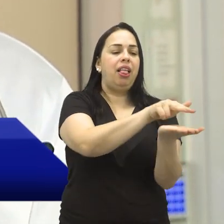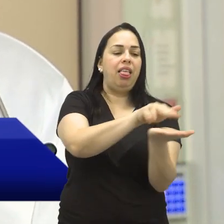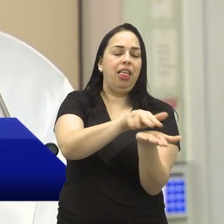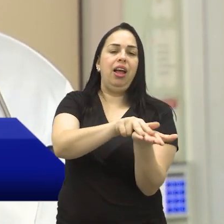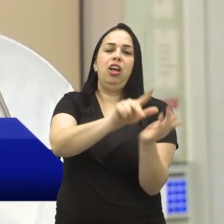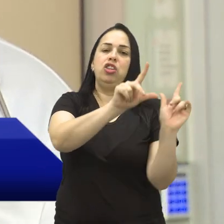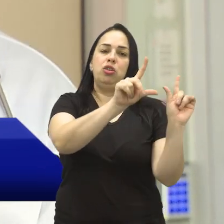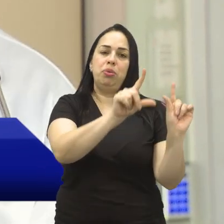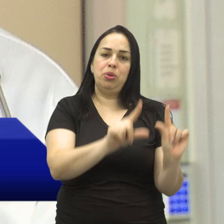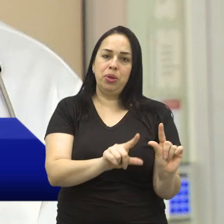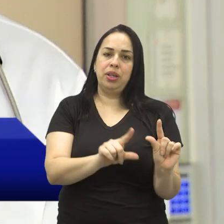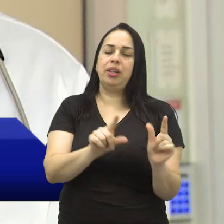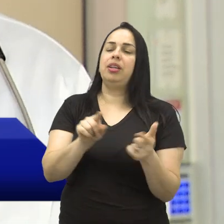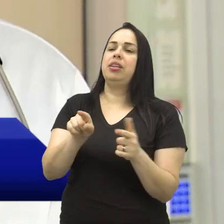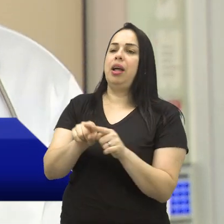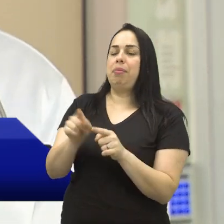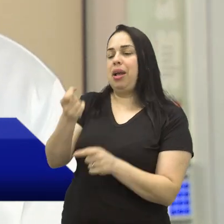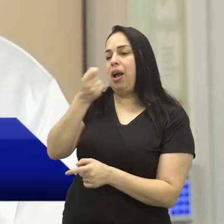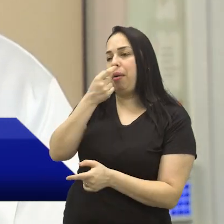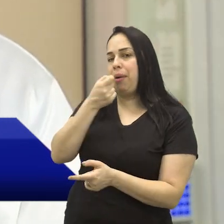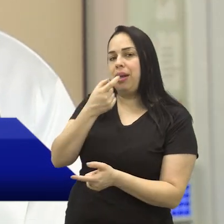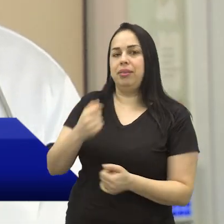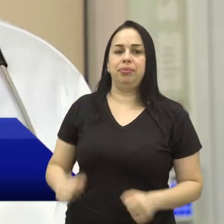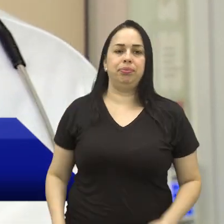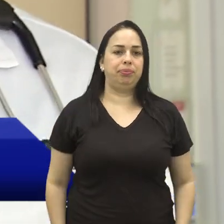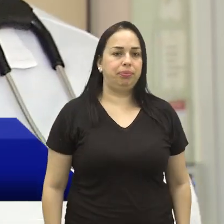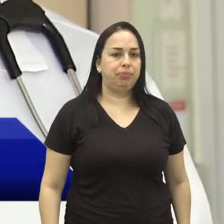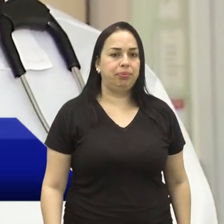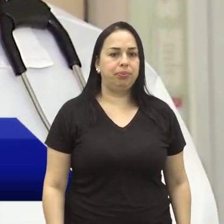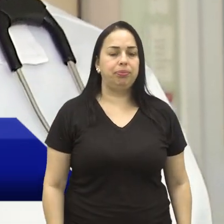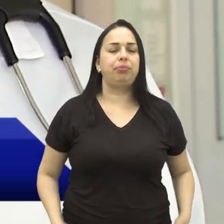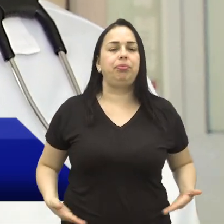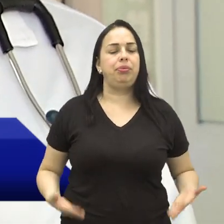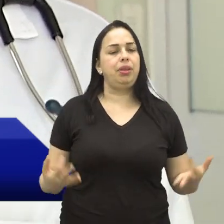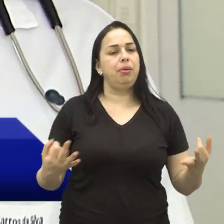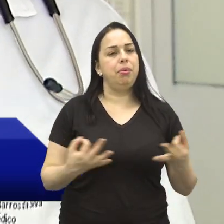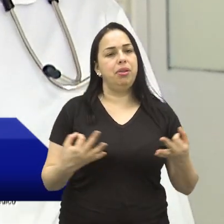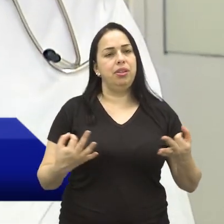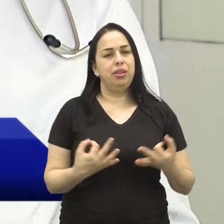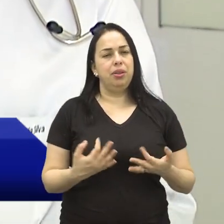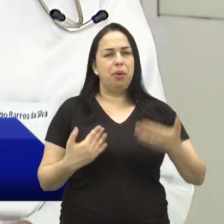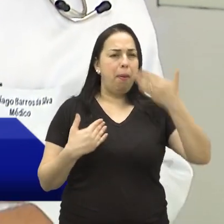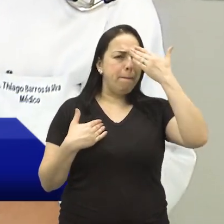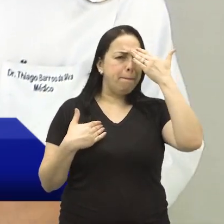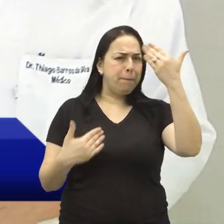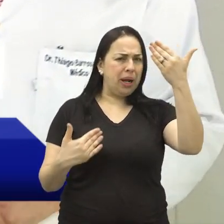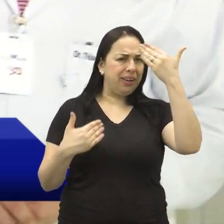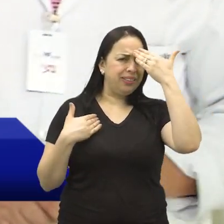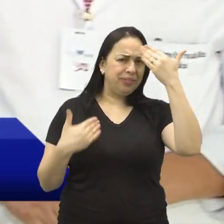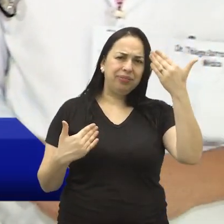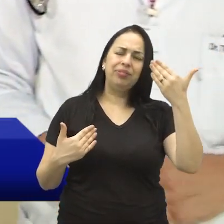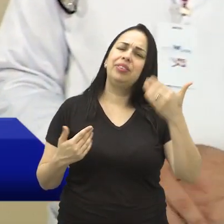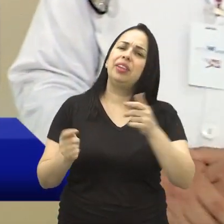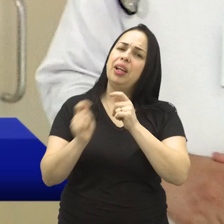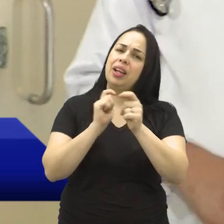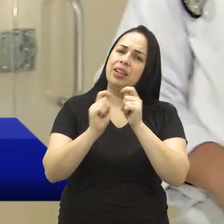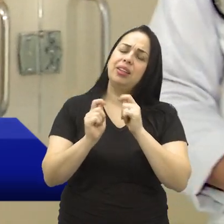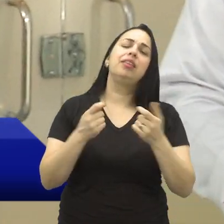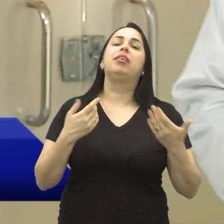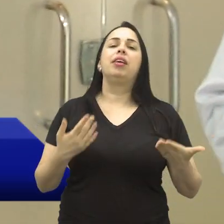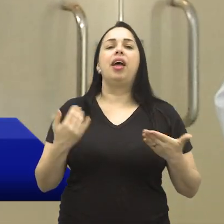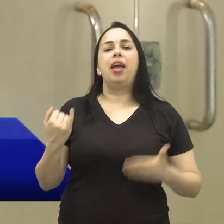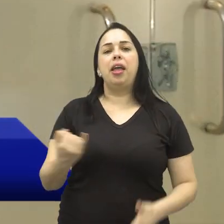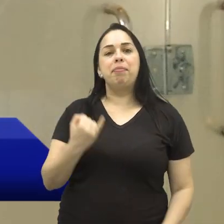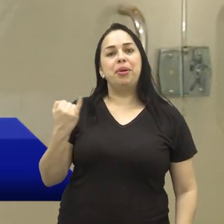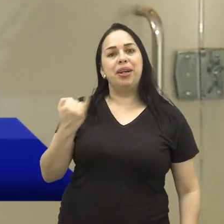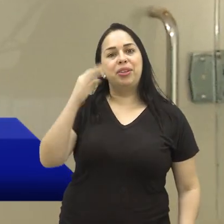diminuir mortalidade e diminuir comorbidades também. Perfeito, doutor. Muito obrigado pela entrevista. Então é isso, Fran. É importante a